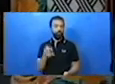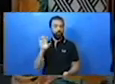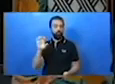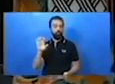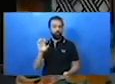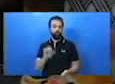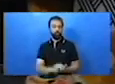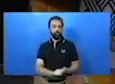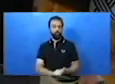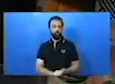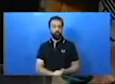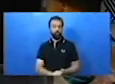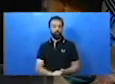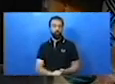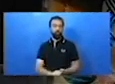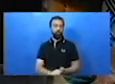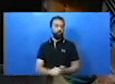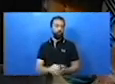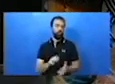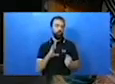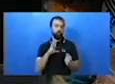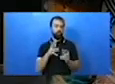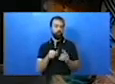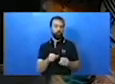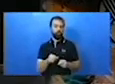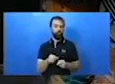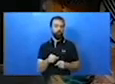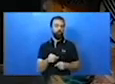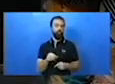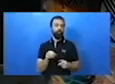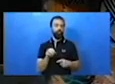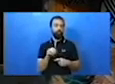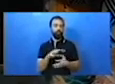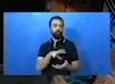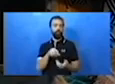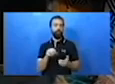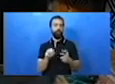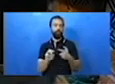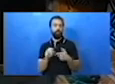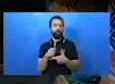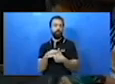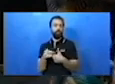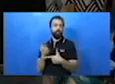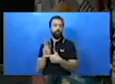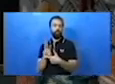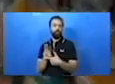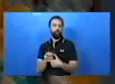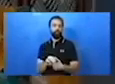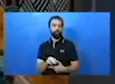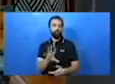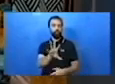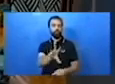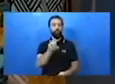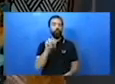E, tá? Divido o meu todo em 3 partes. Olha o denominador. 3 partes. E eu vou pegar